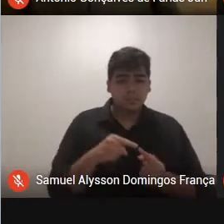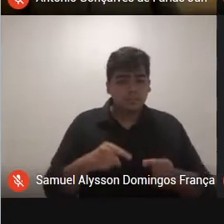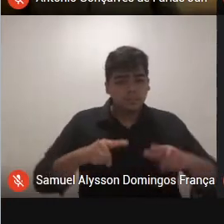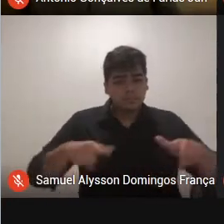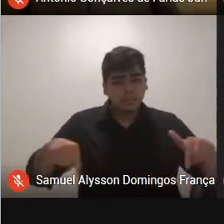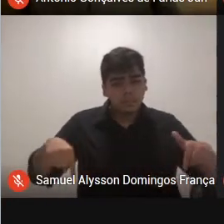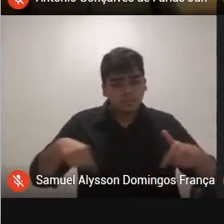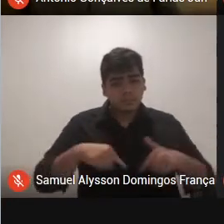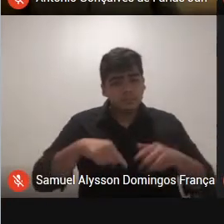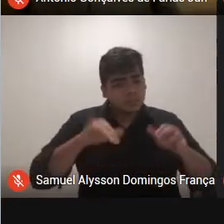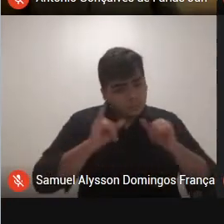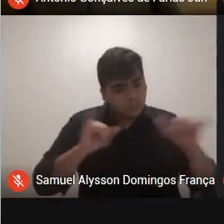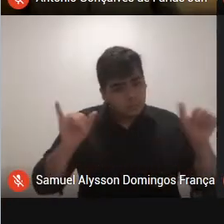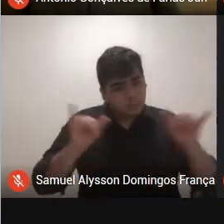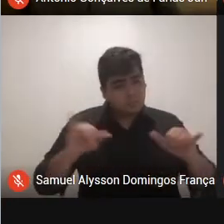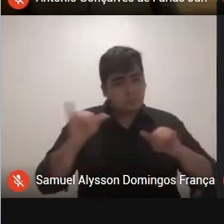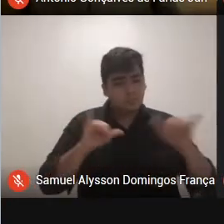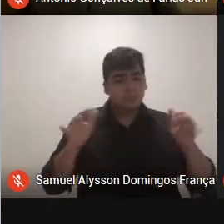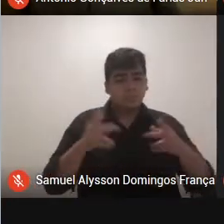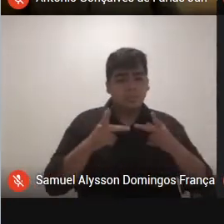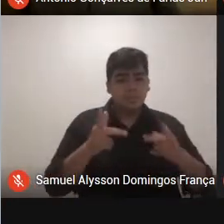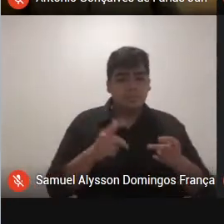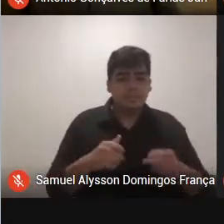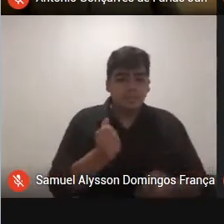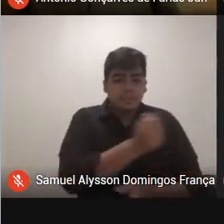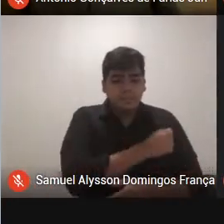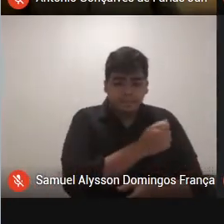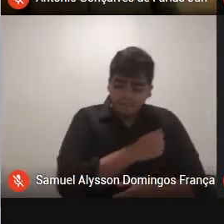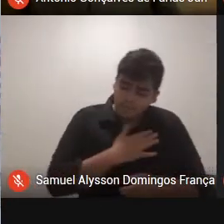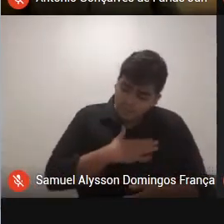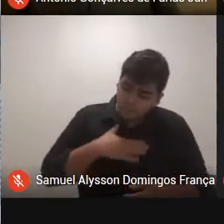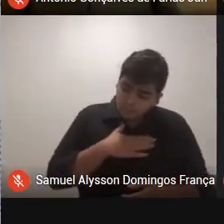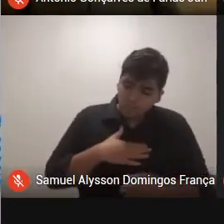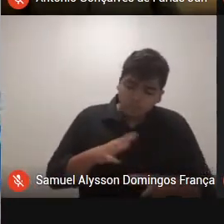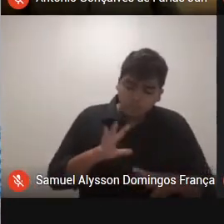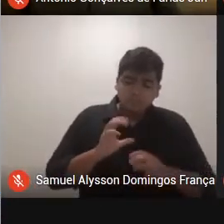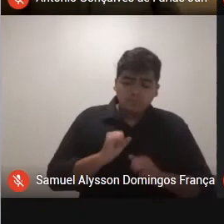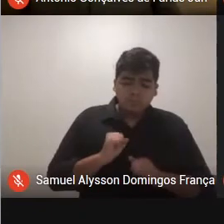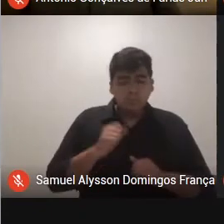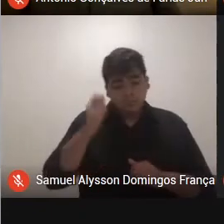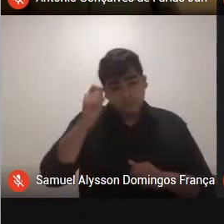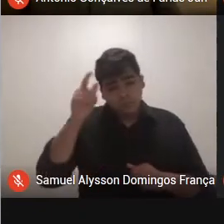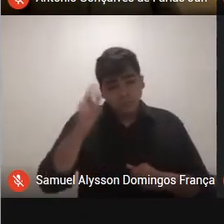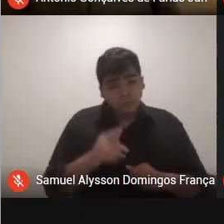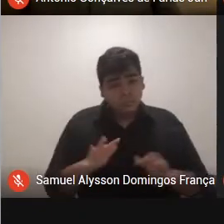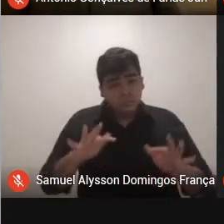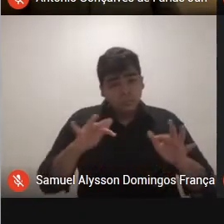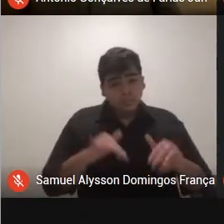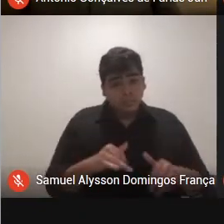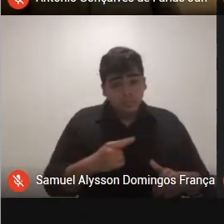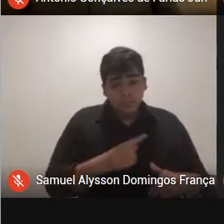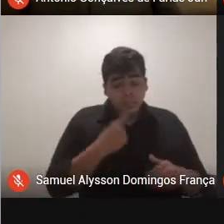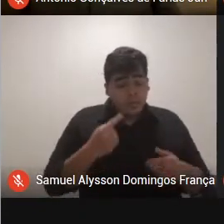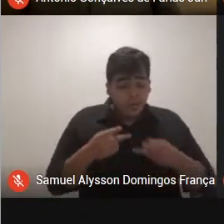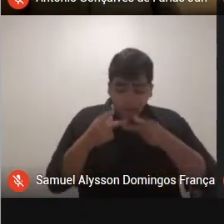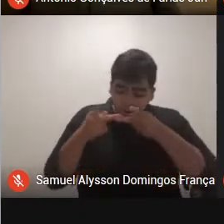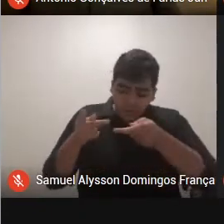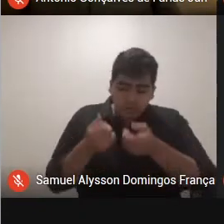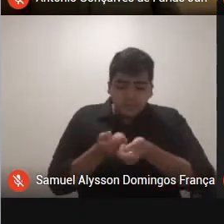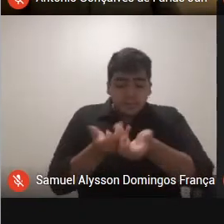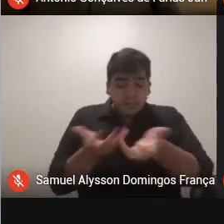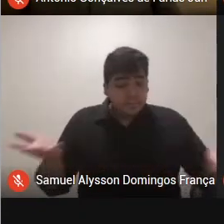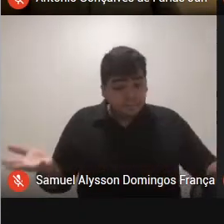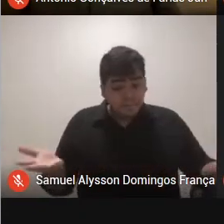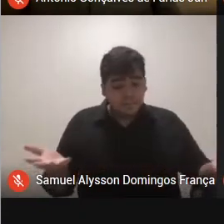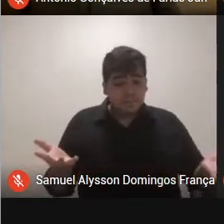o projeto, e os alunos realmente comprassem a ideia. No final, nós doamos os projetos, fizemos uma exposição, né,